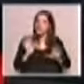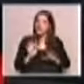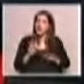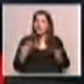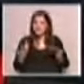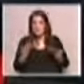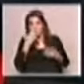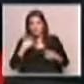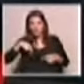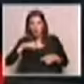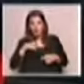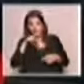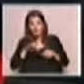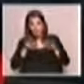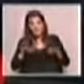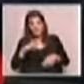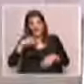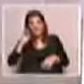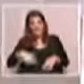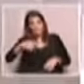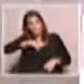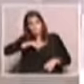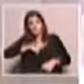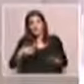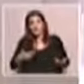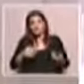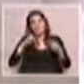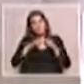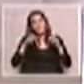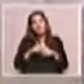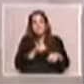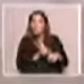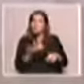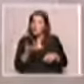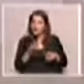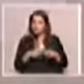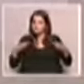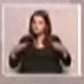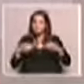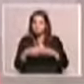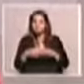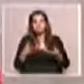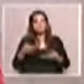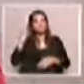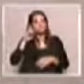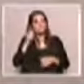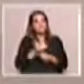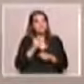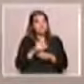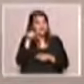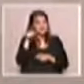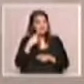um saco de lixo? Não. Sim. É aí complicado? Aqui a questão tem a ver com a dose e é muito interessante trabalhar com a